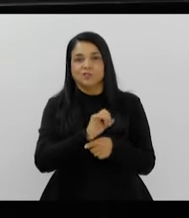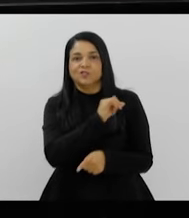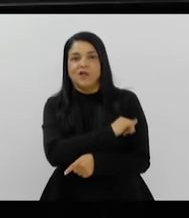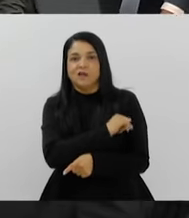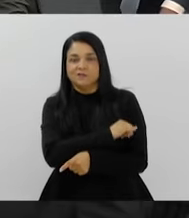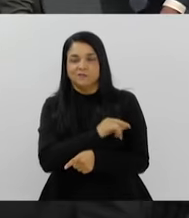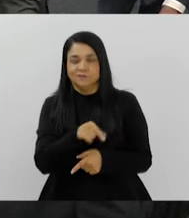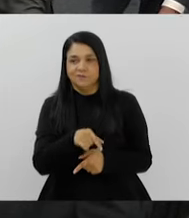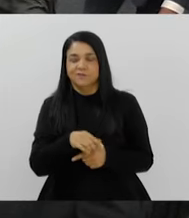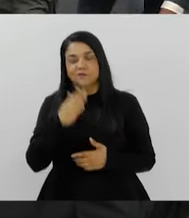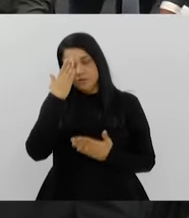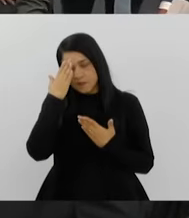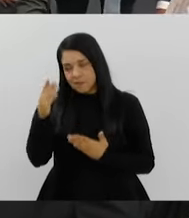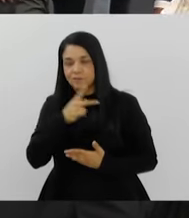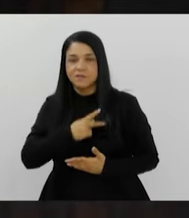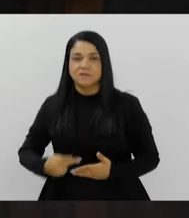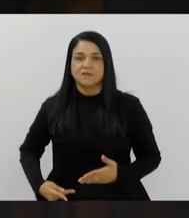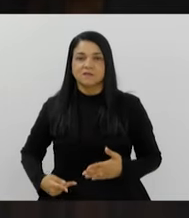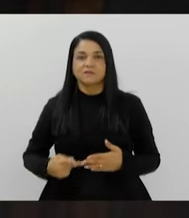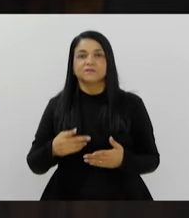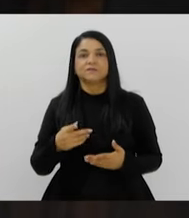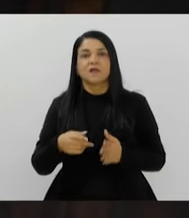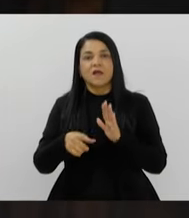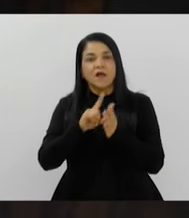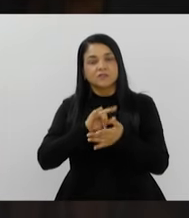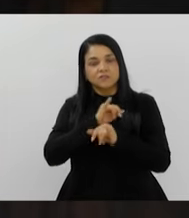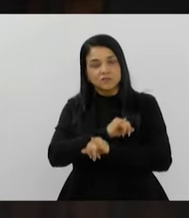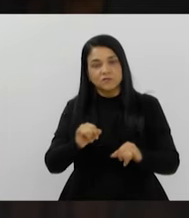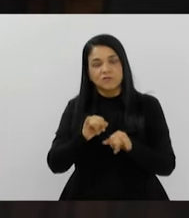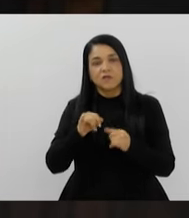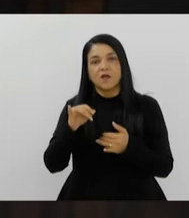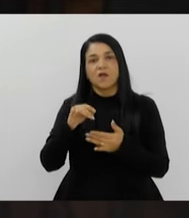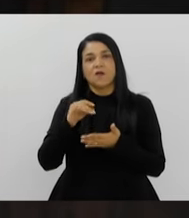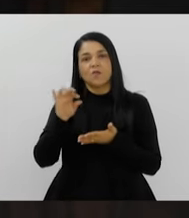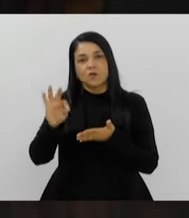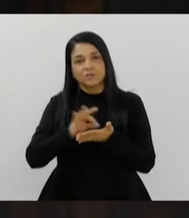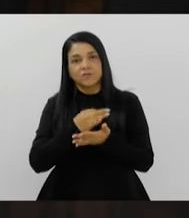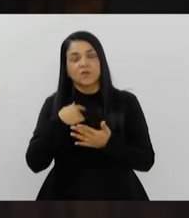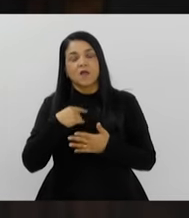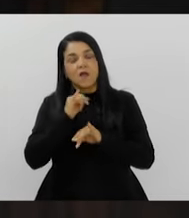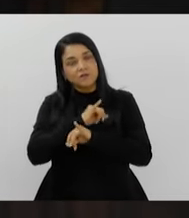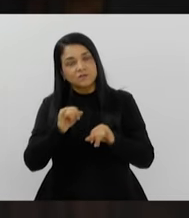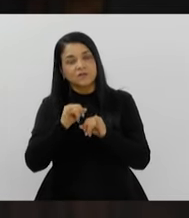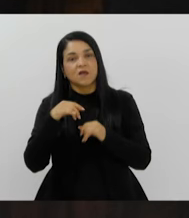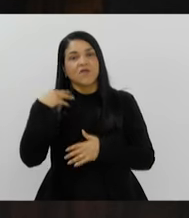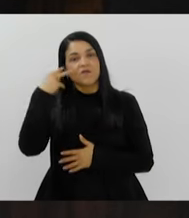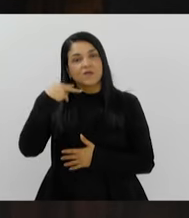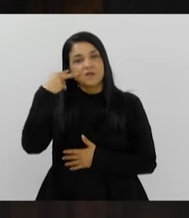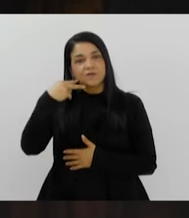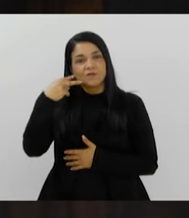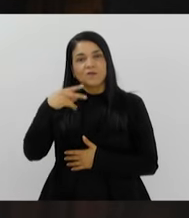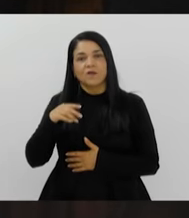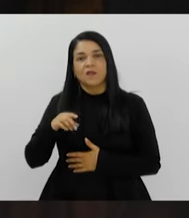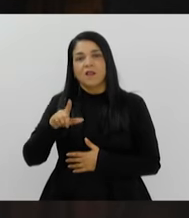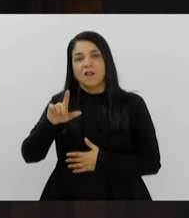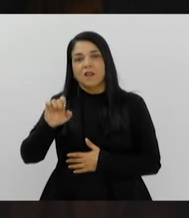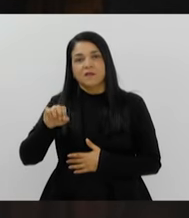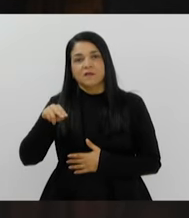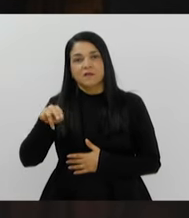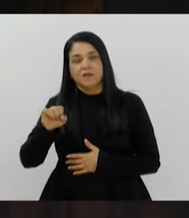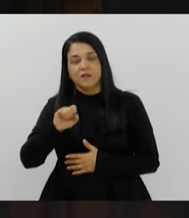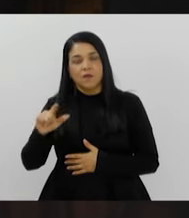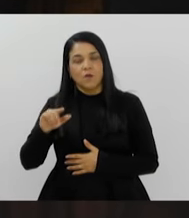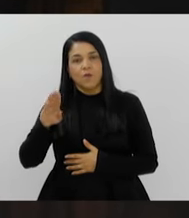presidente. Obrigada, deputada. Antes de anunciar o próximo orador, anunciar aqui a presença do vereador Leniel Borel, do Rio